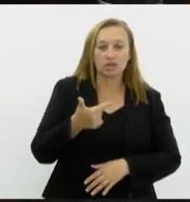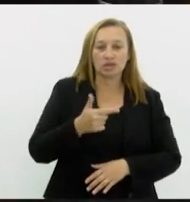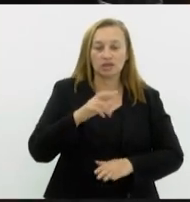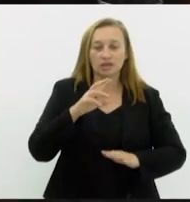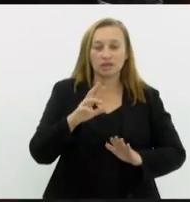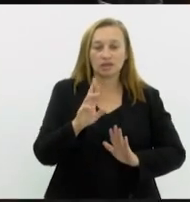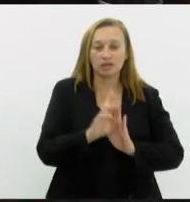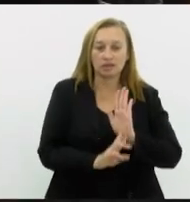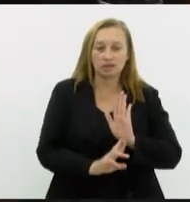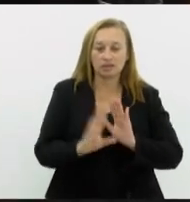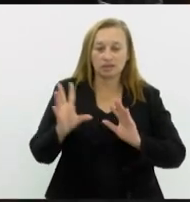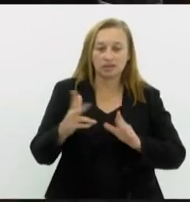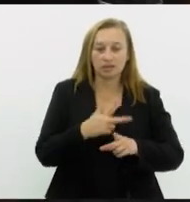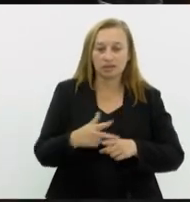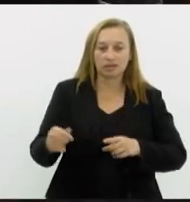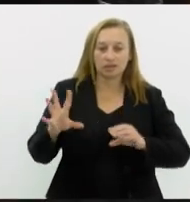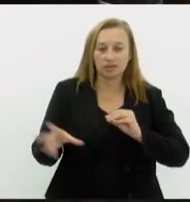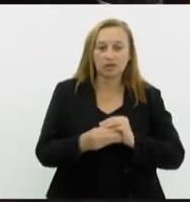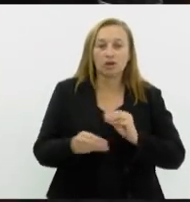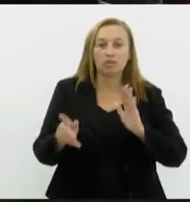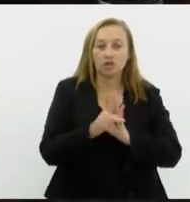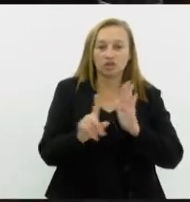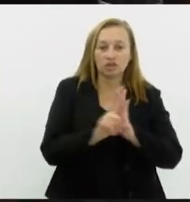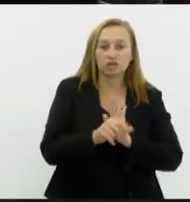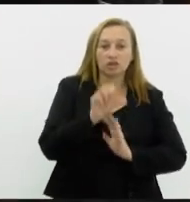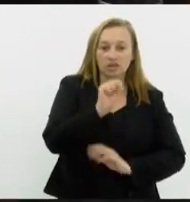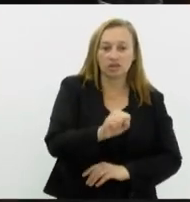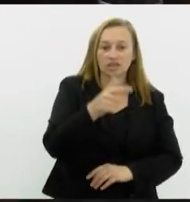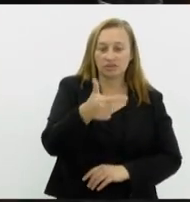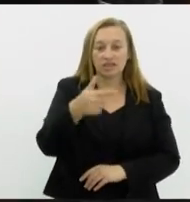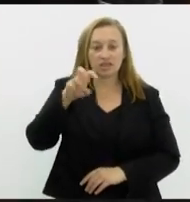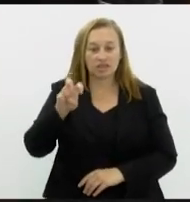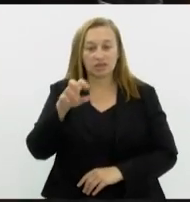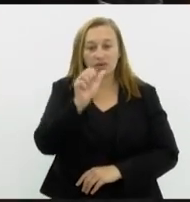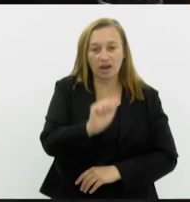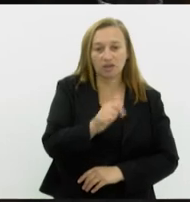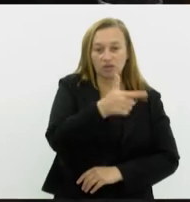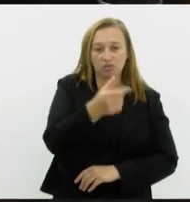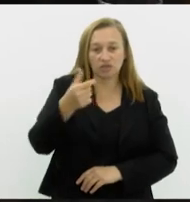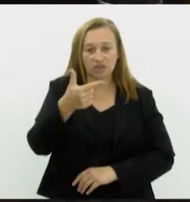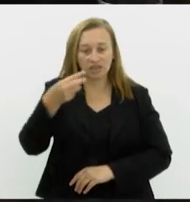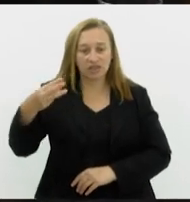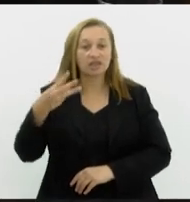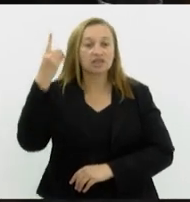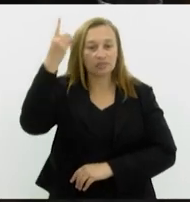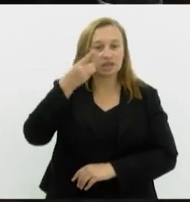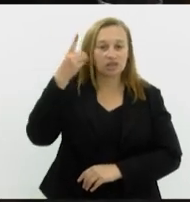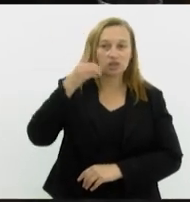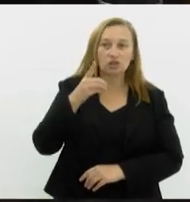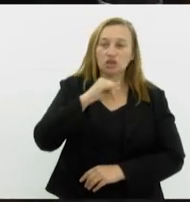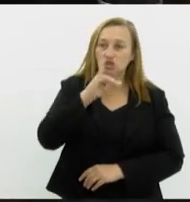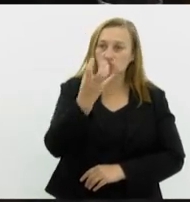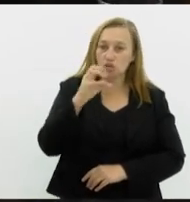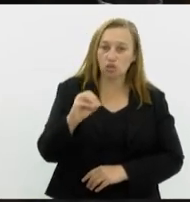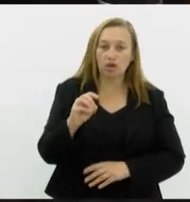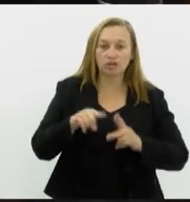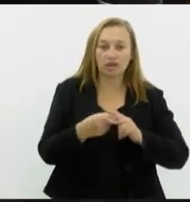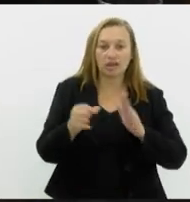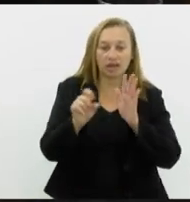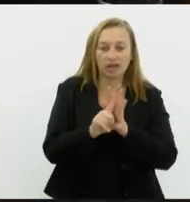vencido assim emendada. Projeto de lei número 825-A de 2023, de autoria do deputado Júlio Rocha, que altera a lei